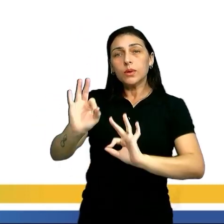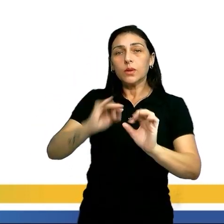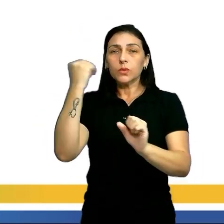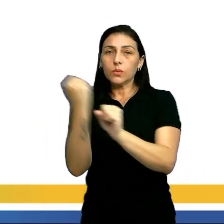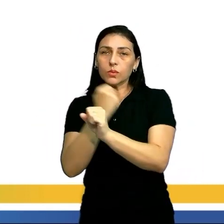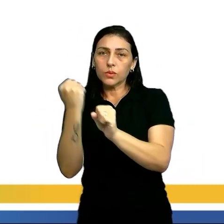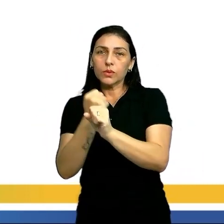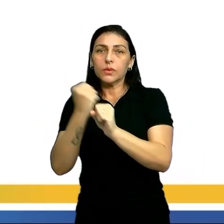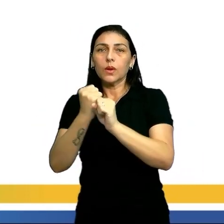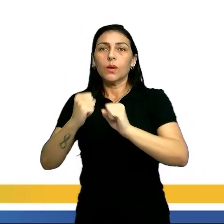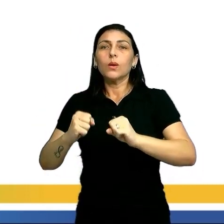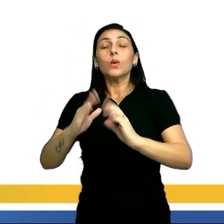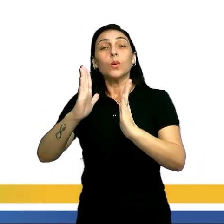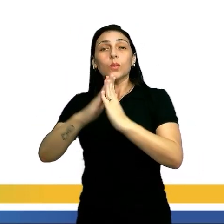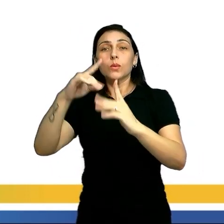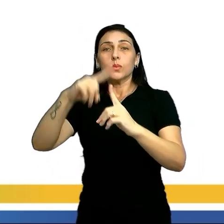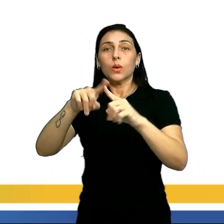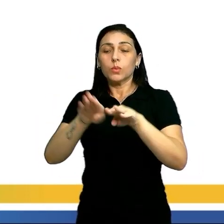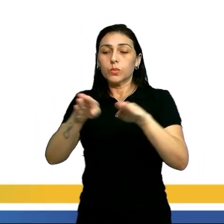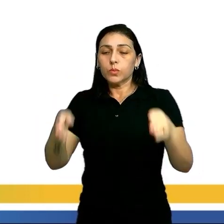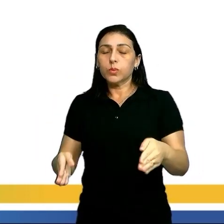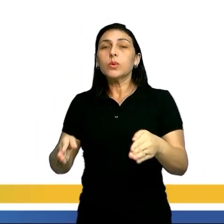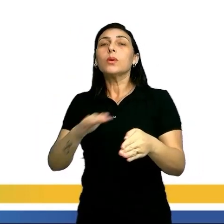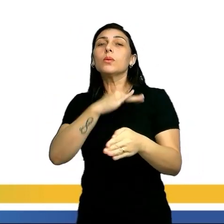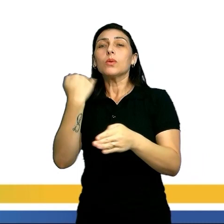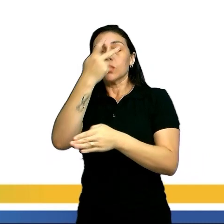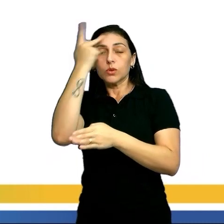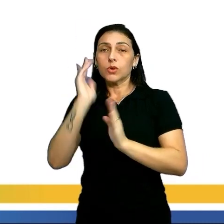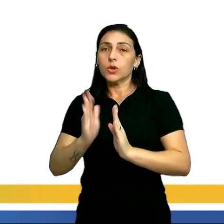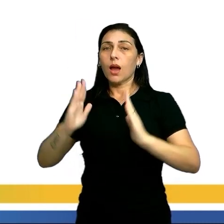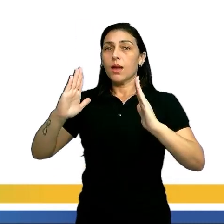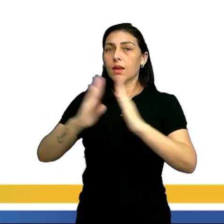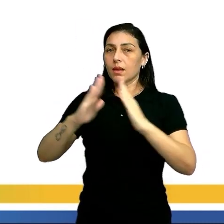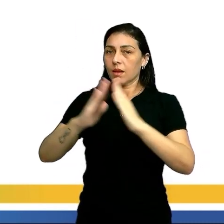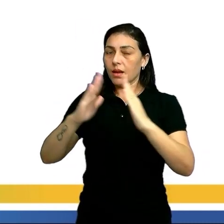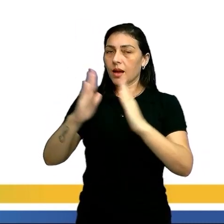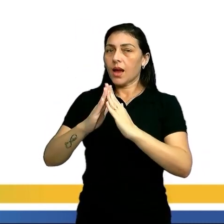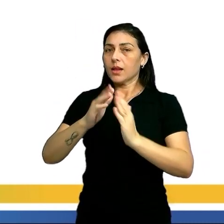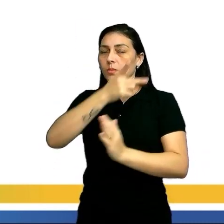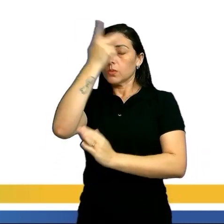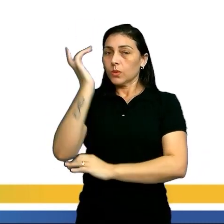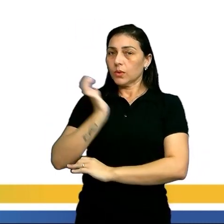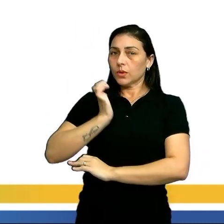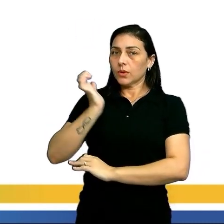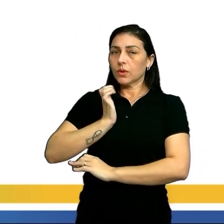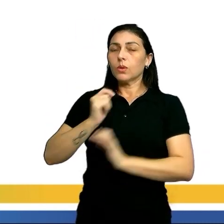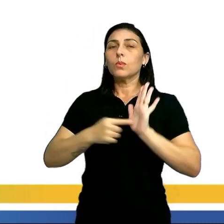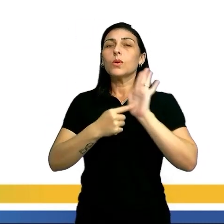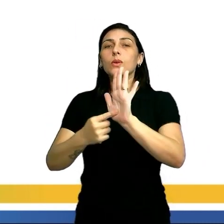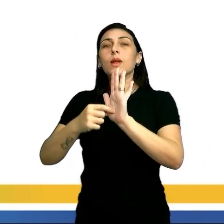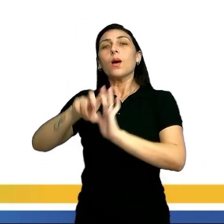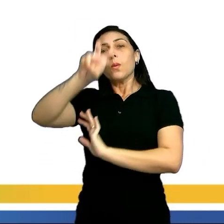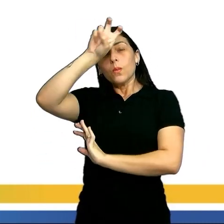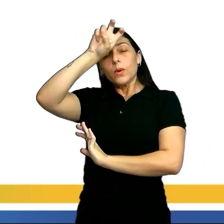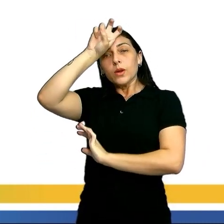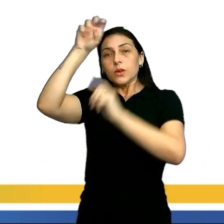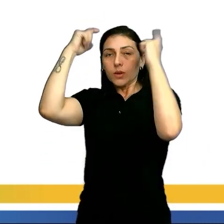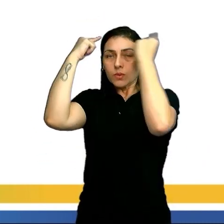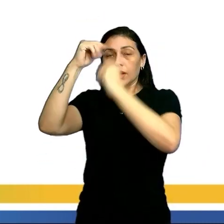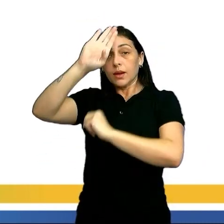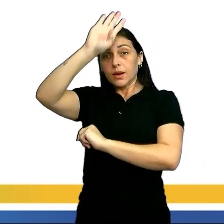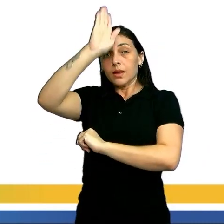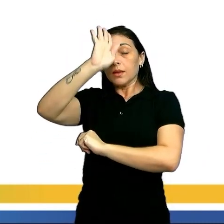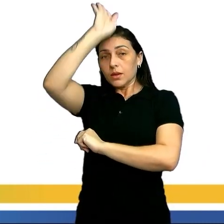construções, templos, túmulos e casas de aristocratas. Os destaques é o Egito, a Grécia e